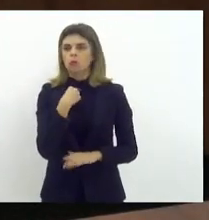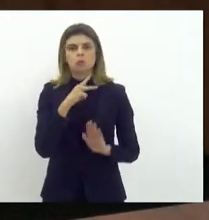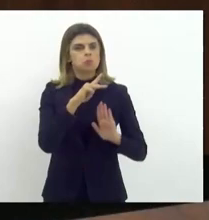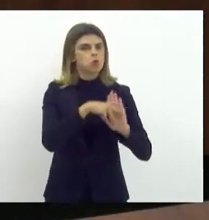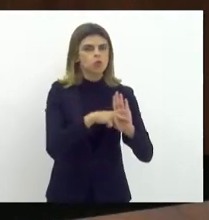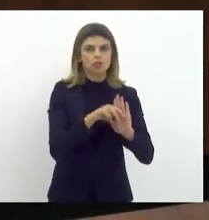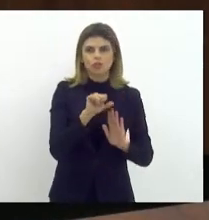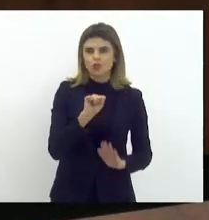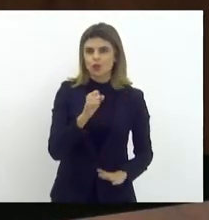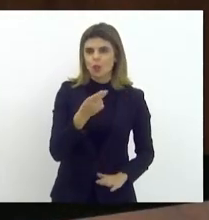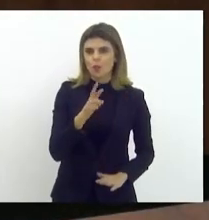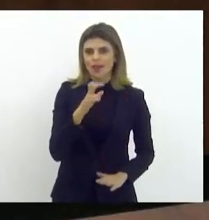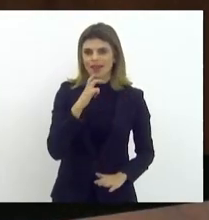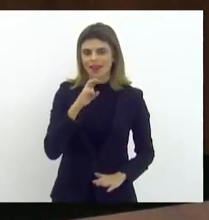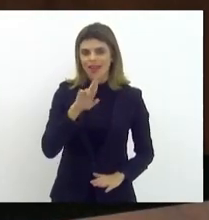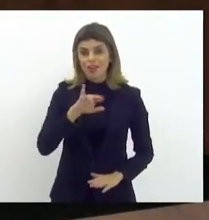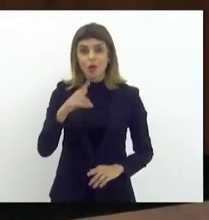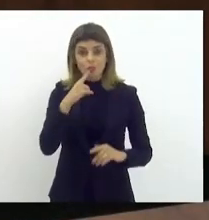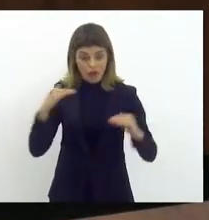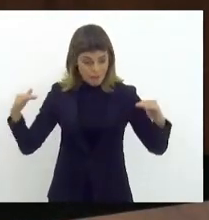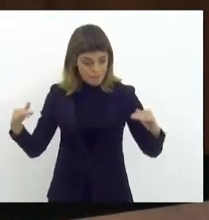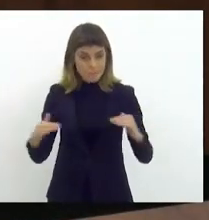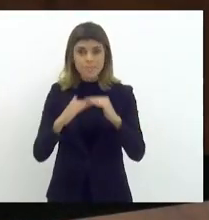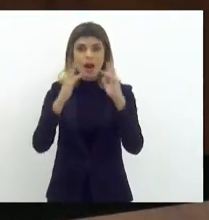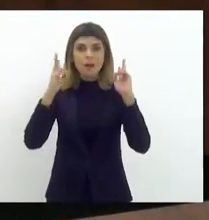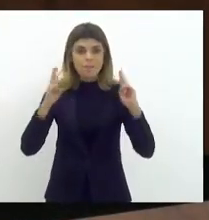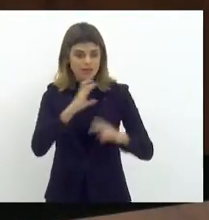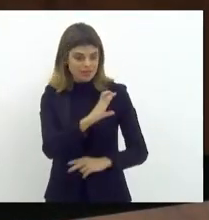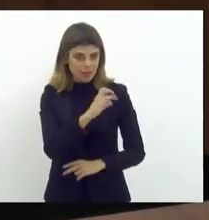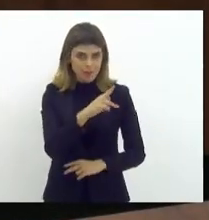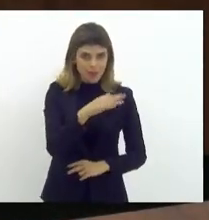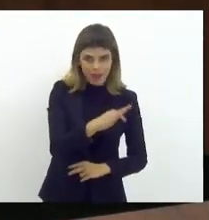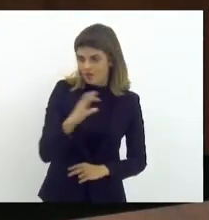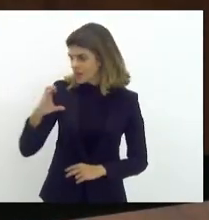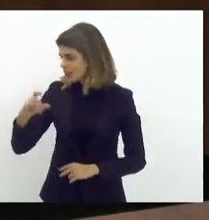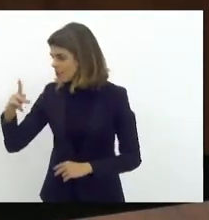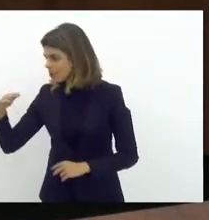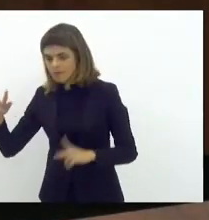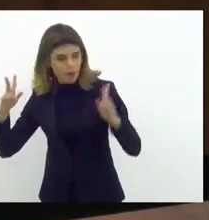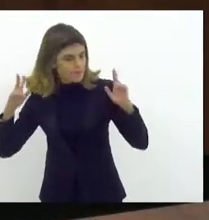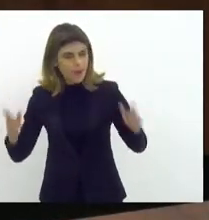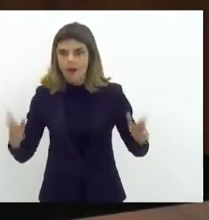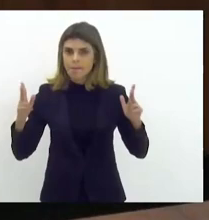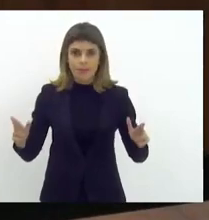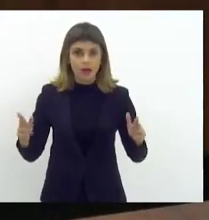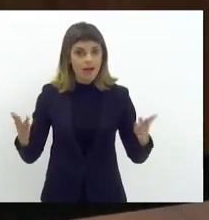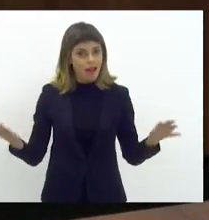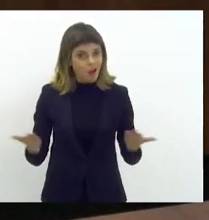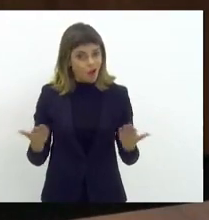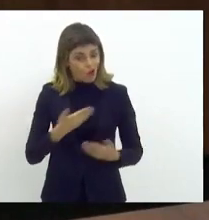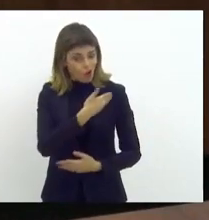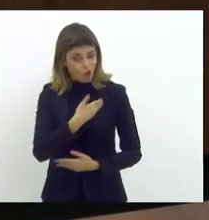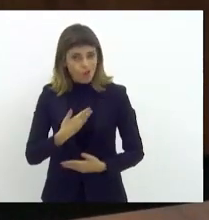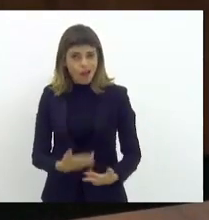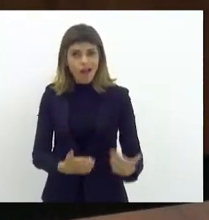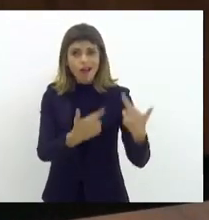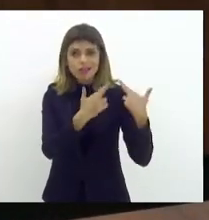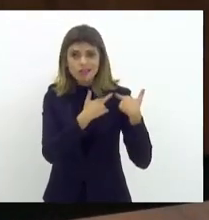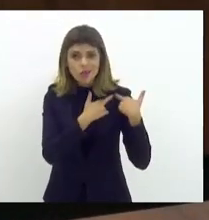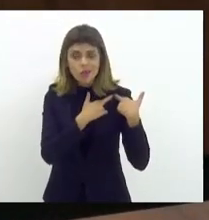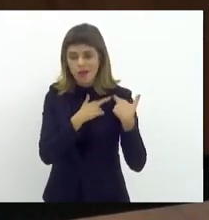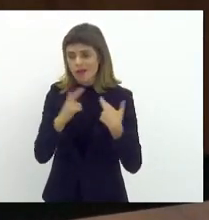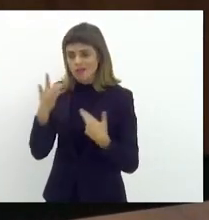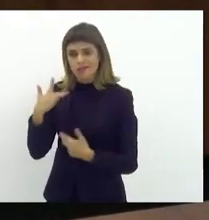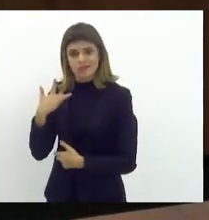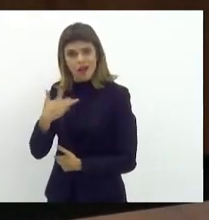RJ porque a base de dados é a mesma então fica aqui agora o governo responsável pela manutenção da saúde